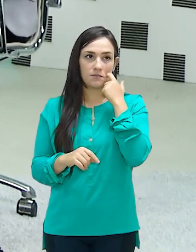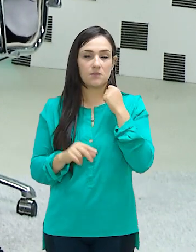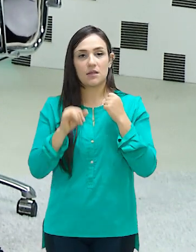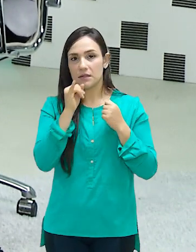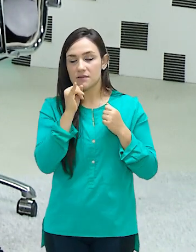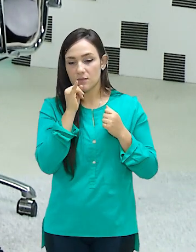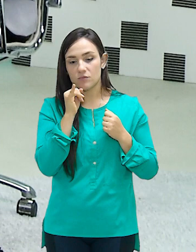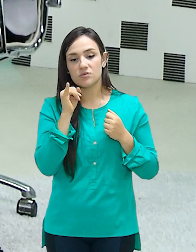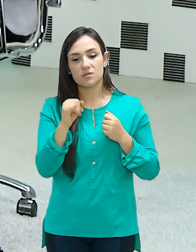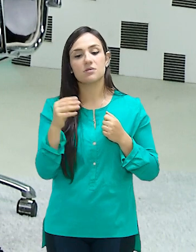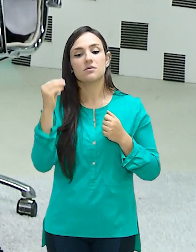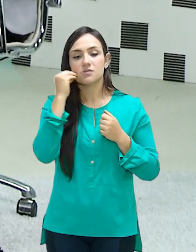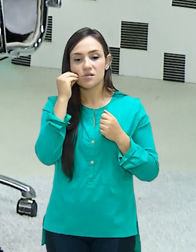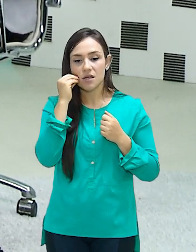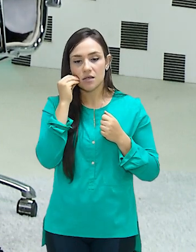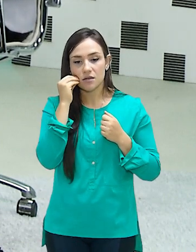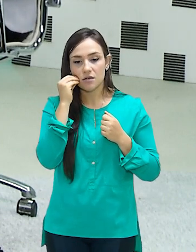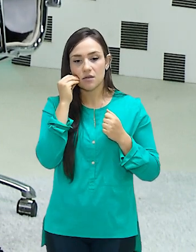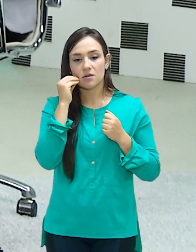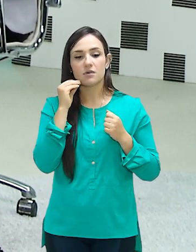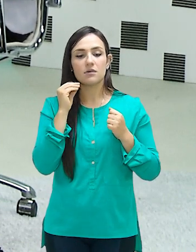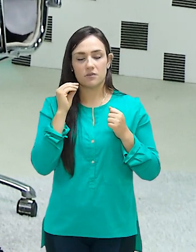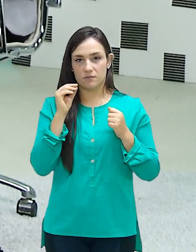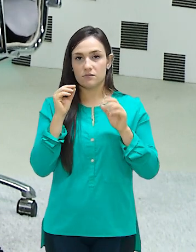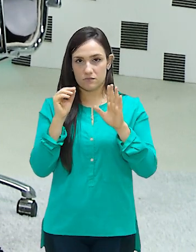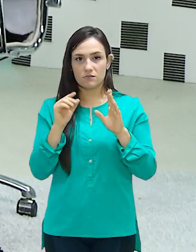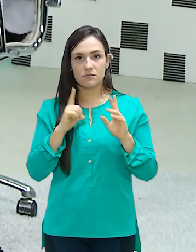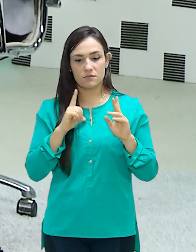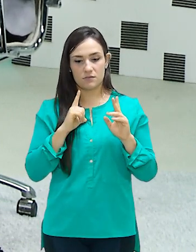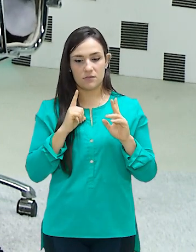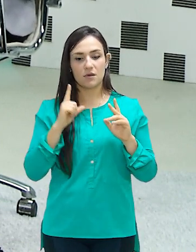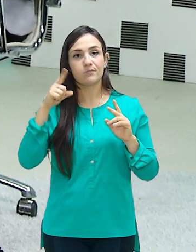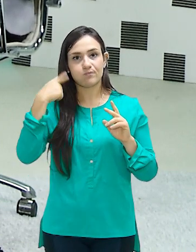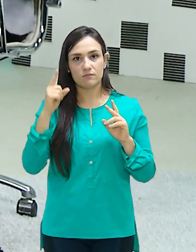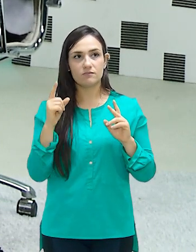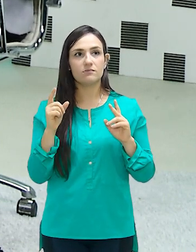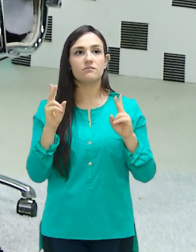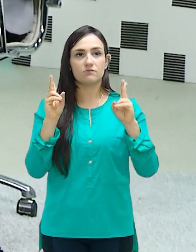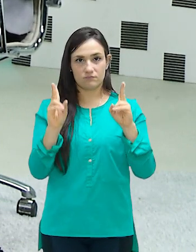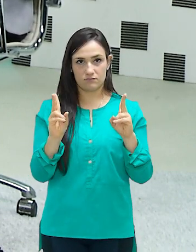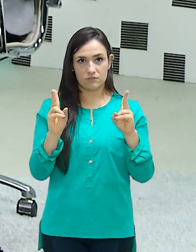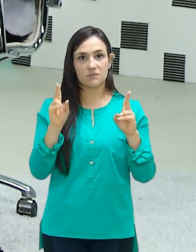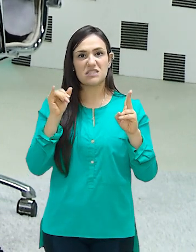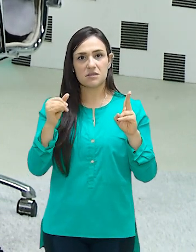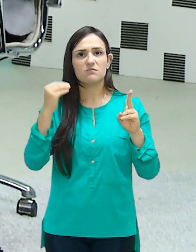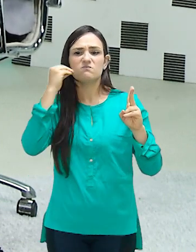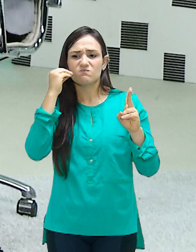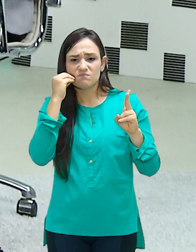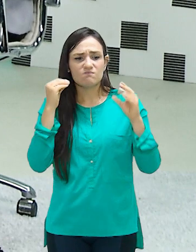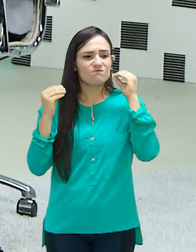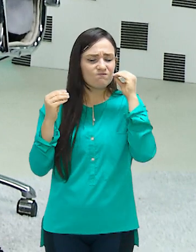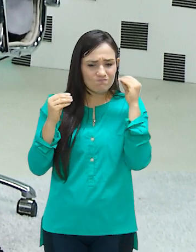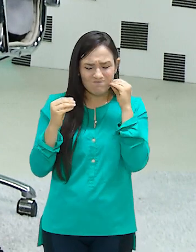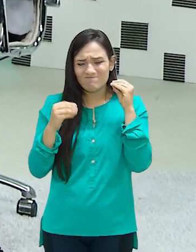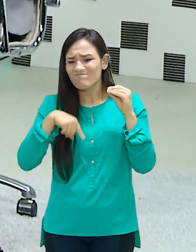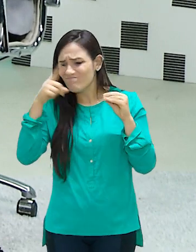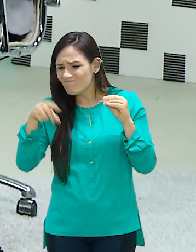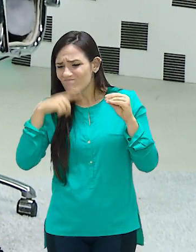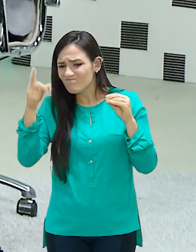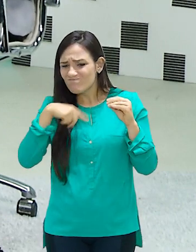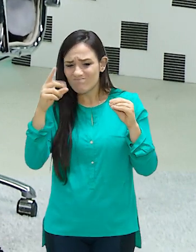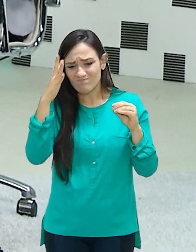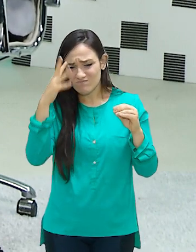aquele casal, eles têm que ir em busca de outra equipe. É mesmo, é? E se houver ainda